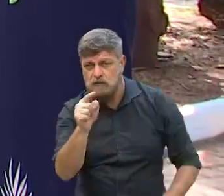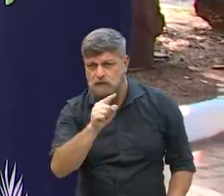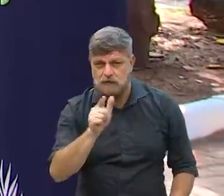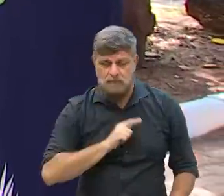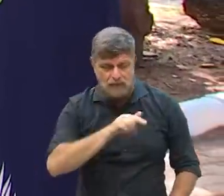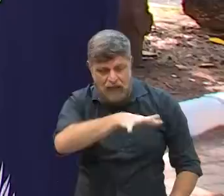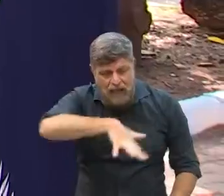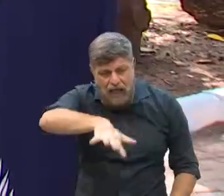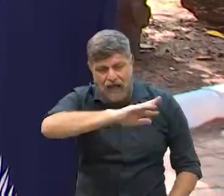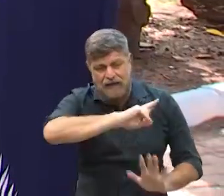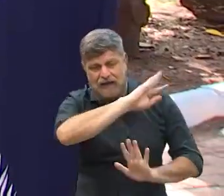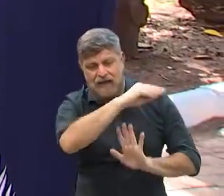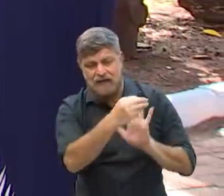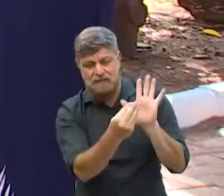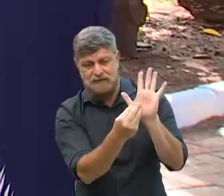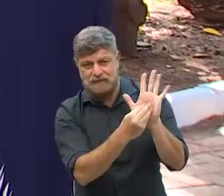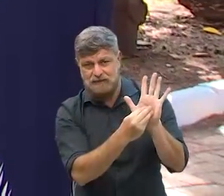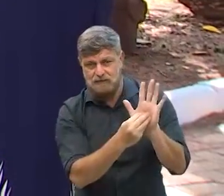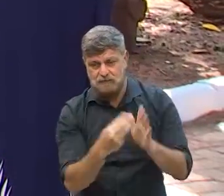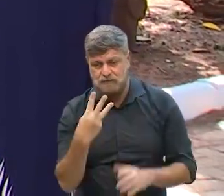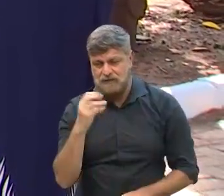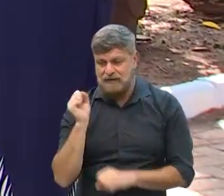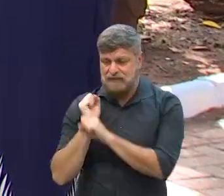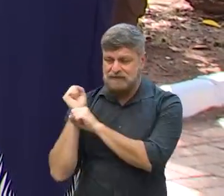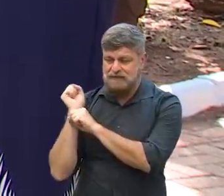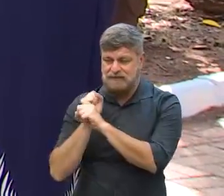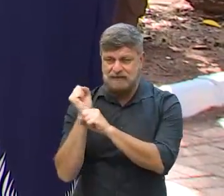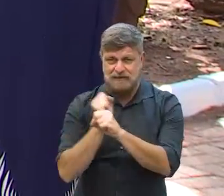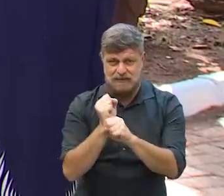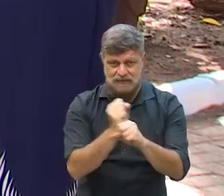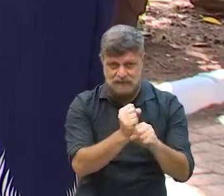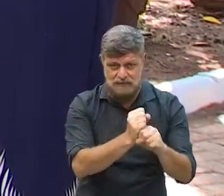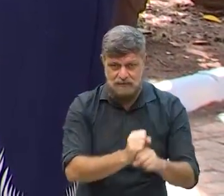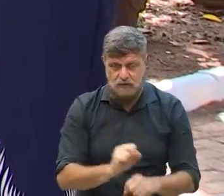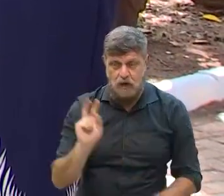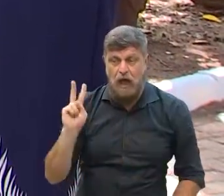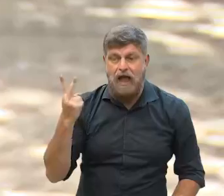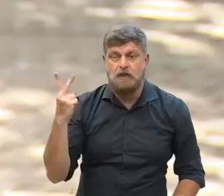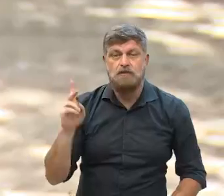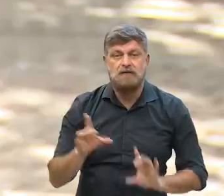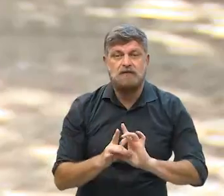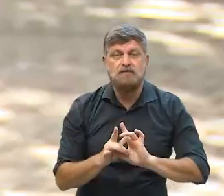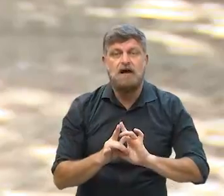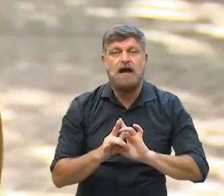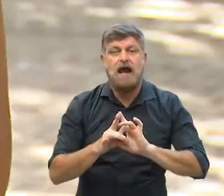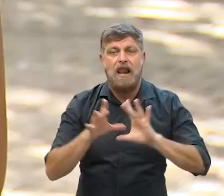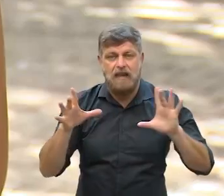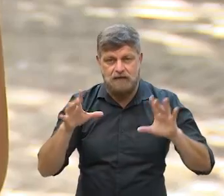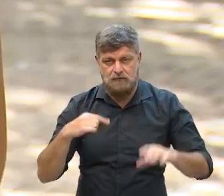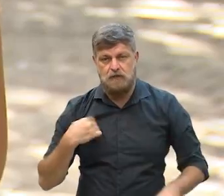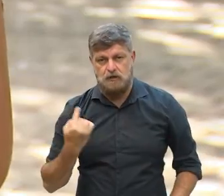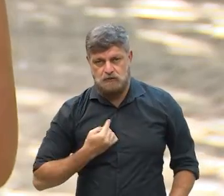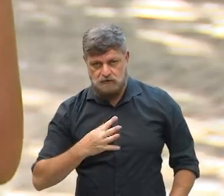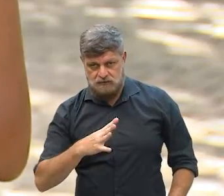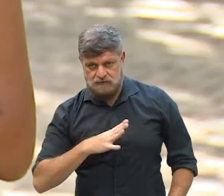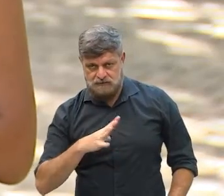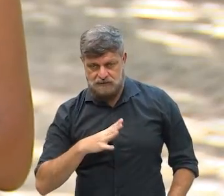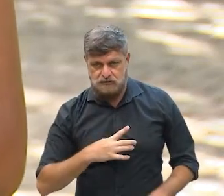questões ambientais nos últimos 30 anos, ou seja, desde quando a Hortolândia foi emancipada. Nossa cidade foi emancipada